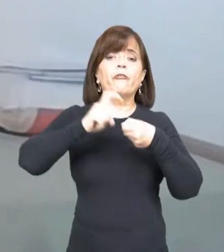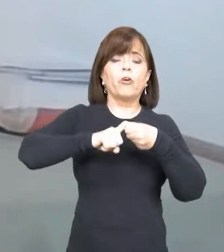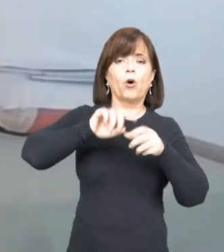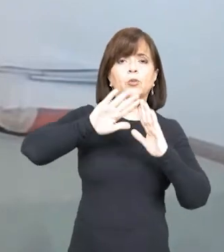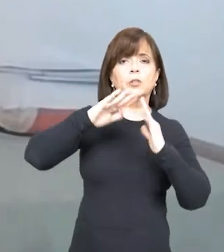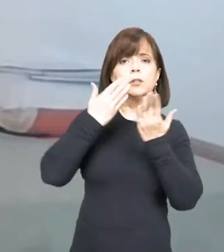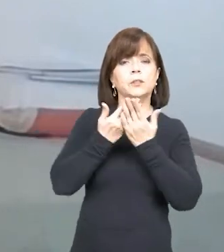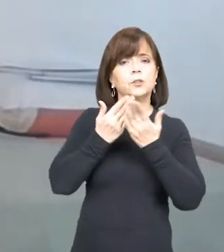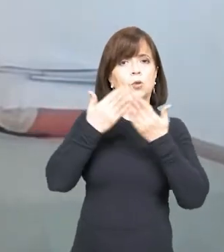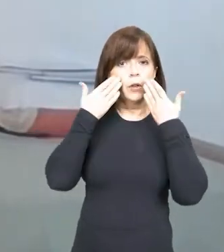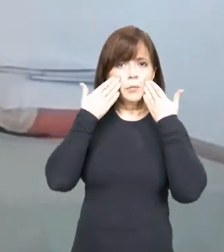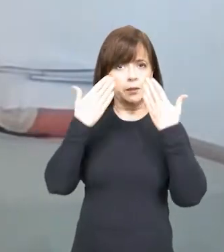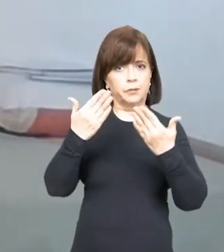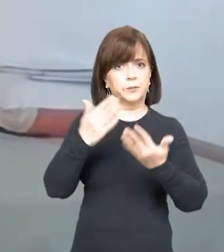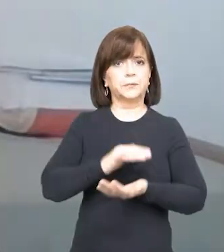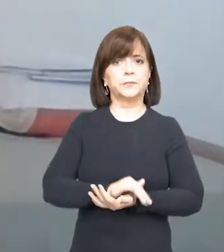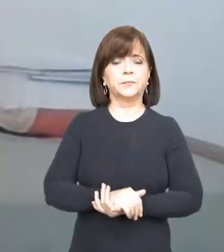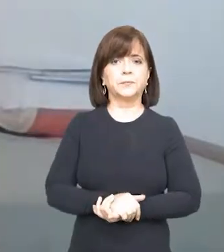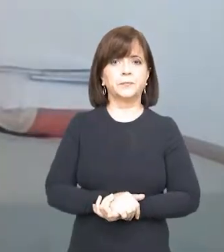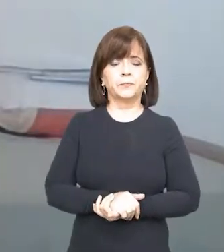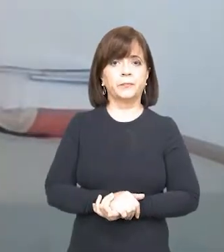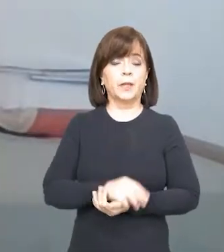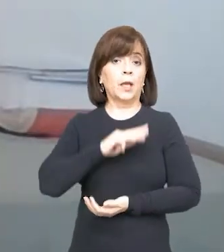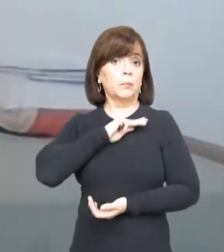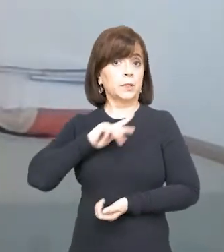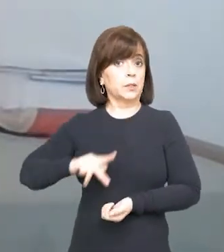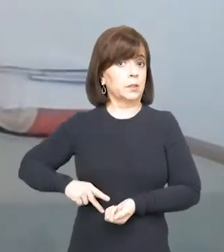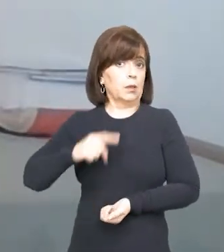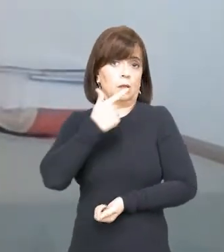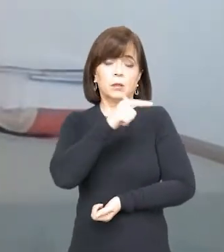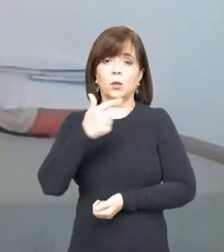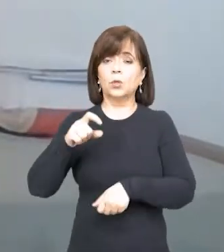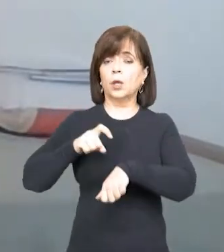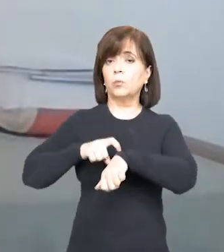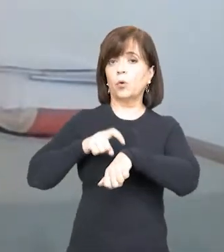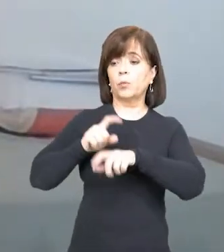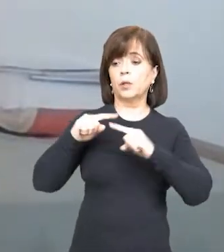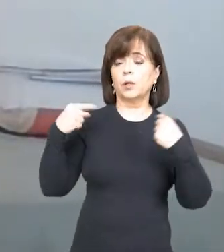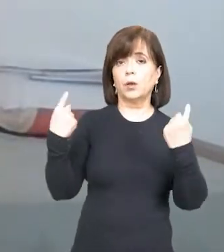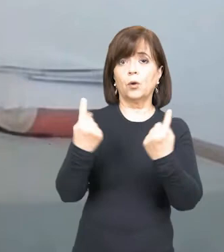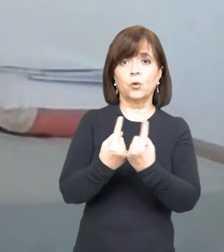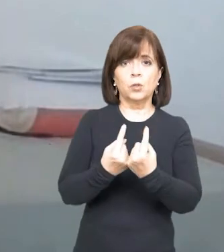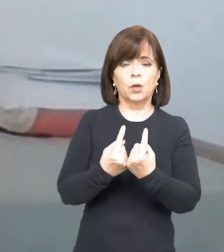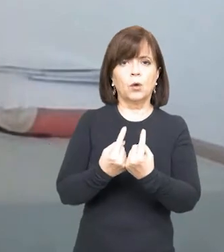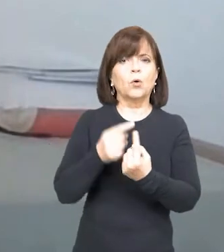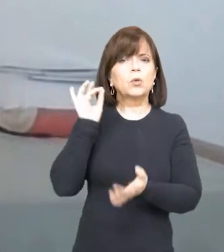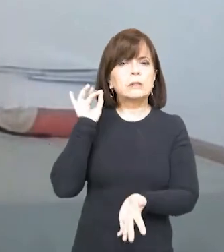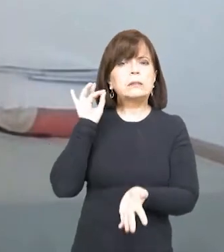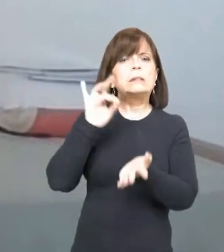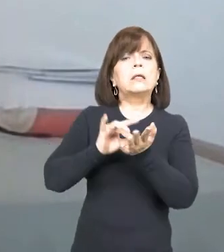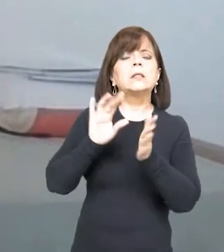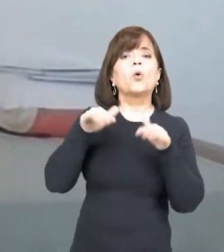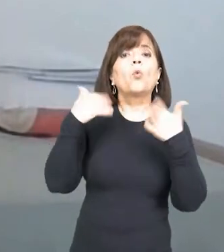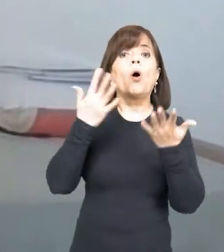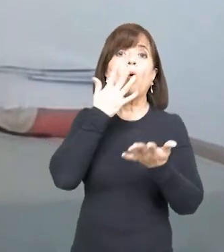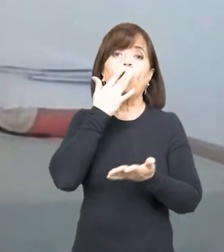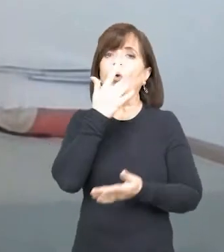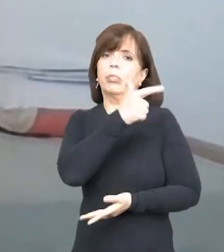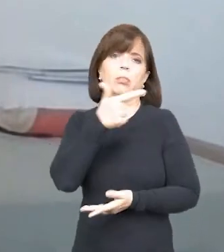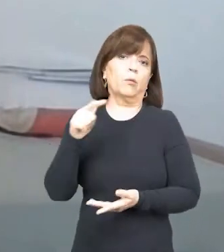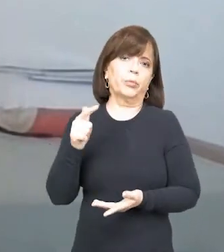um retorno das atividades presenciais. O Ministério Público não tem em nenhum momento nessas reuniões afirmado qual seria a